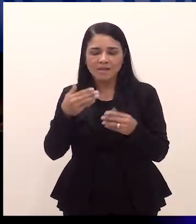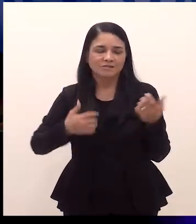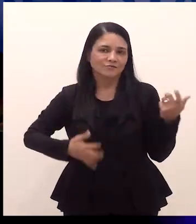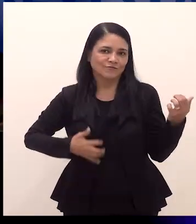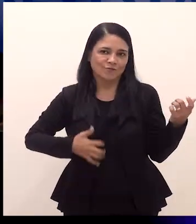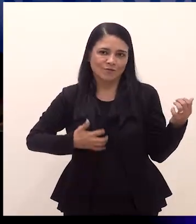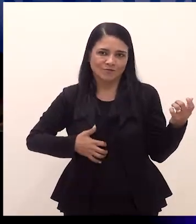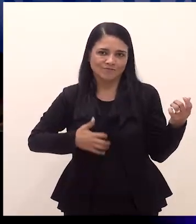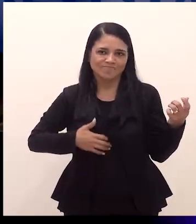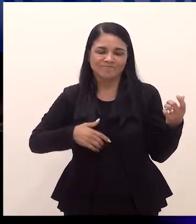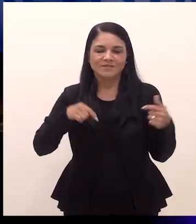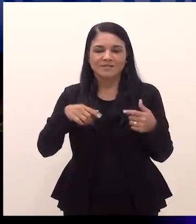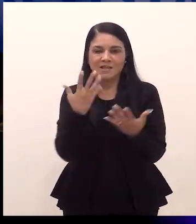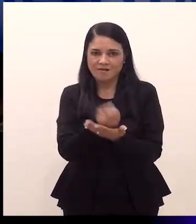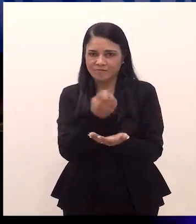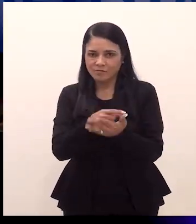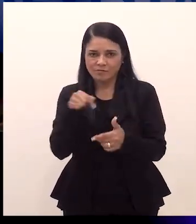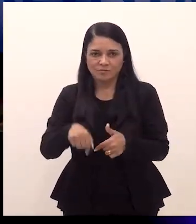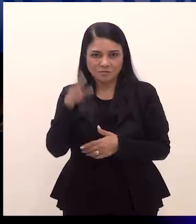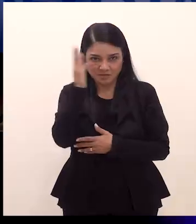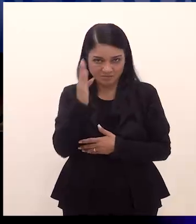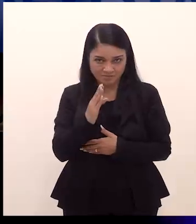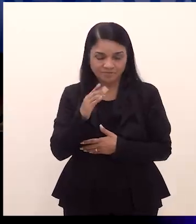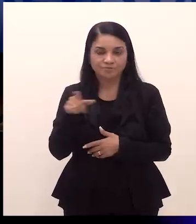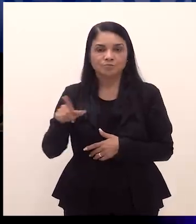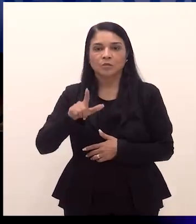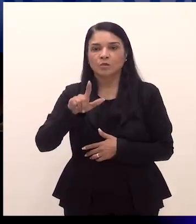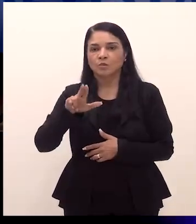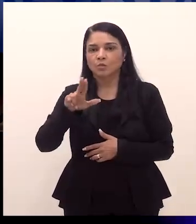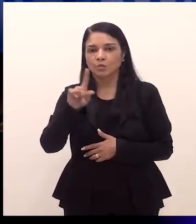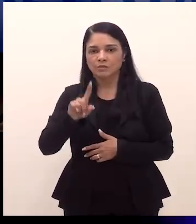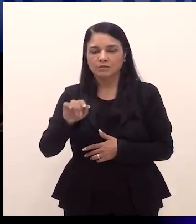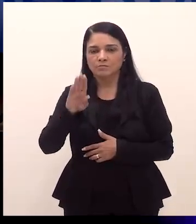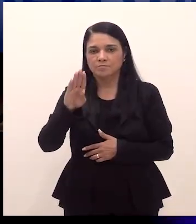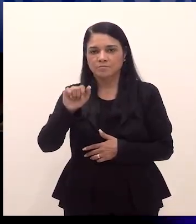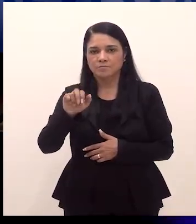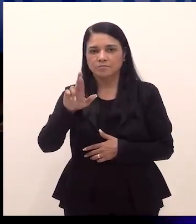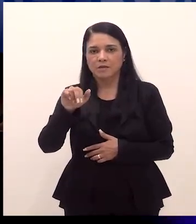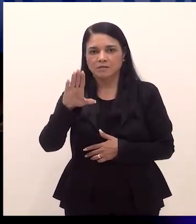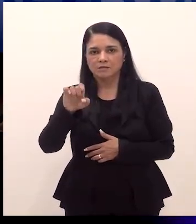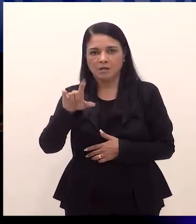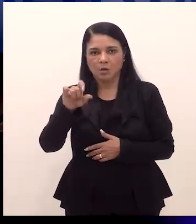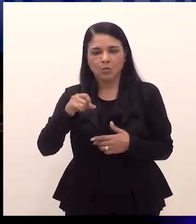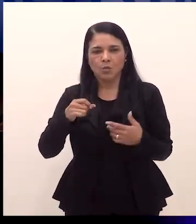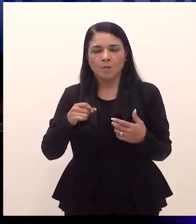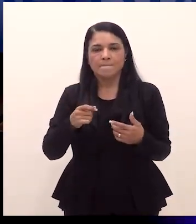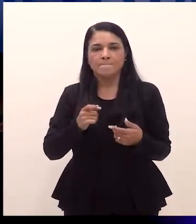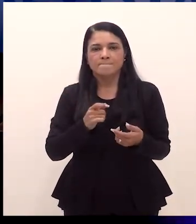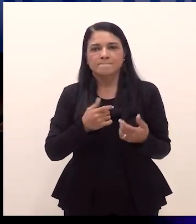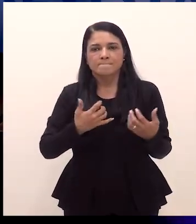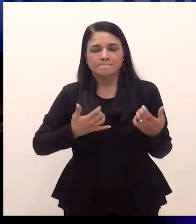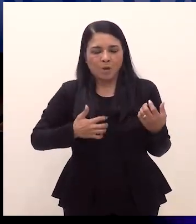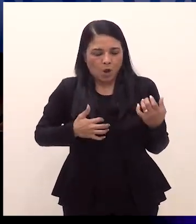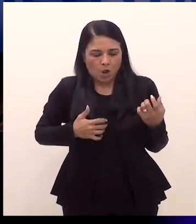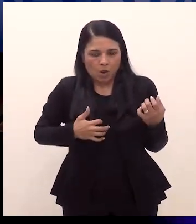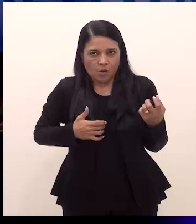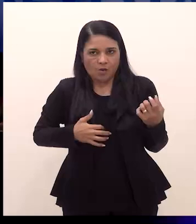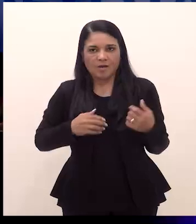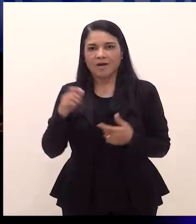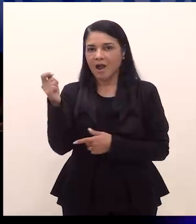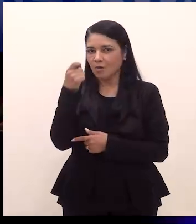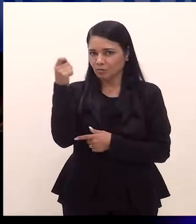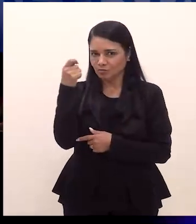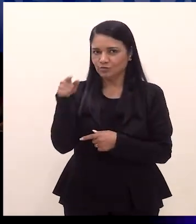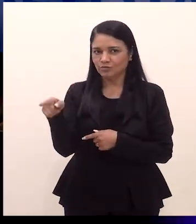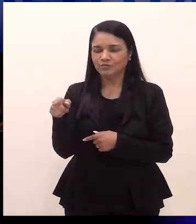requisitado de todas as gravações aí no Brasil. A gente vai ter o Luiz Barcelos, que é um bandolinista